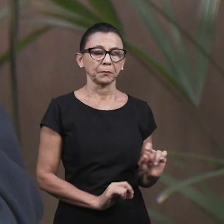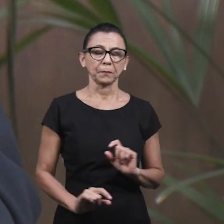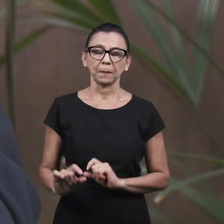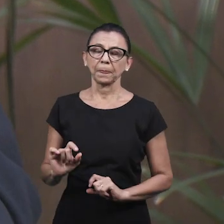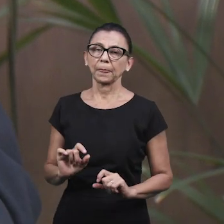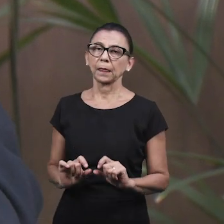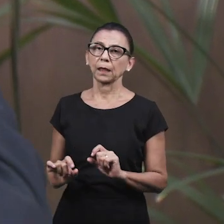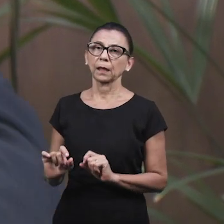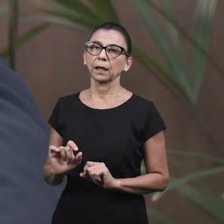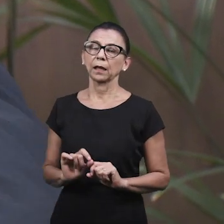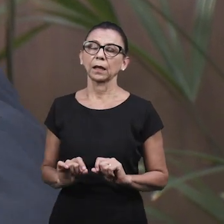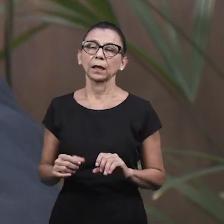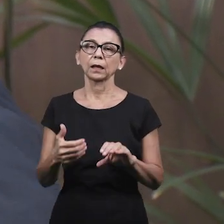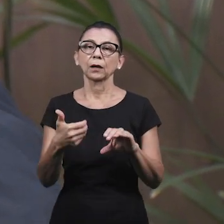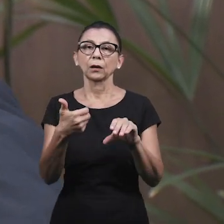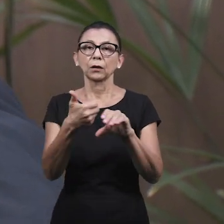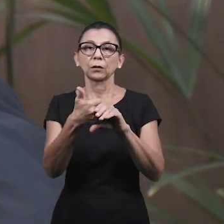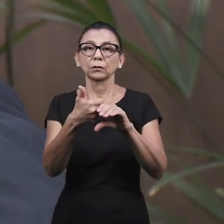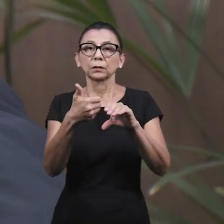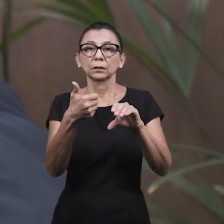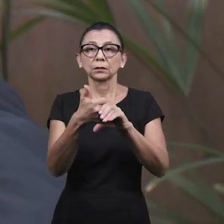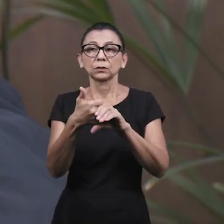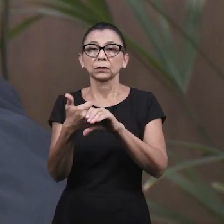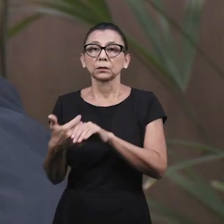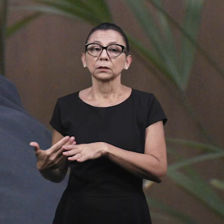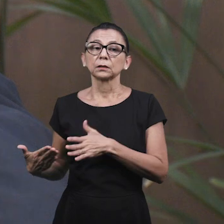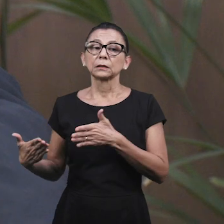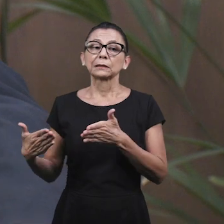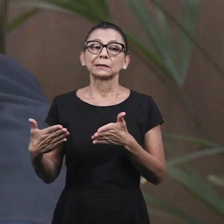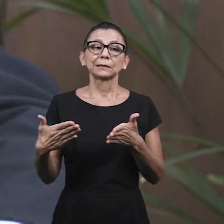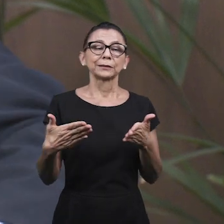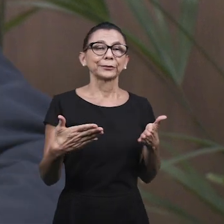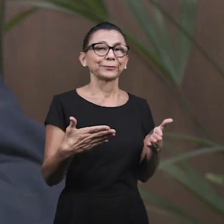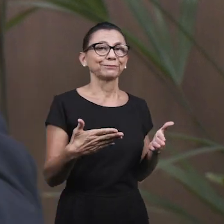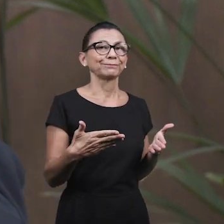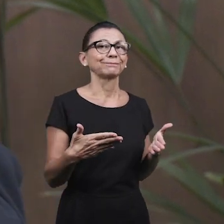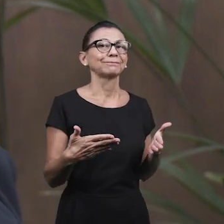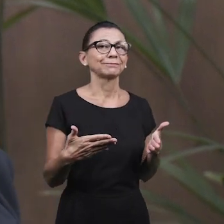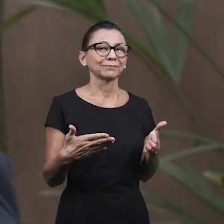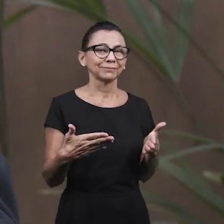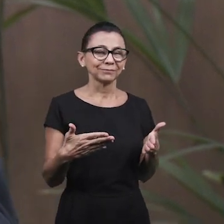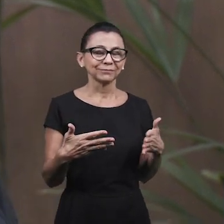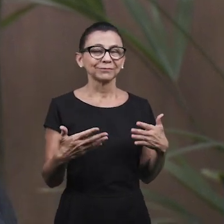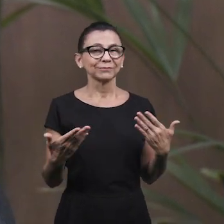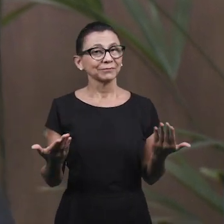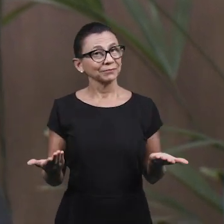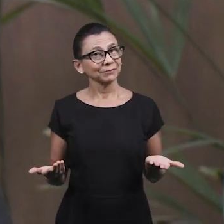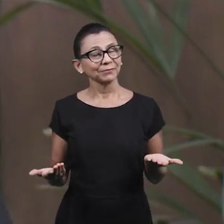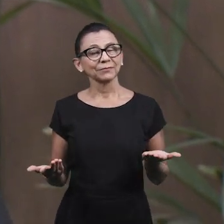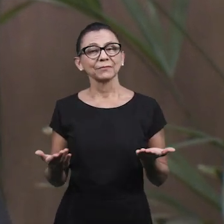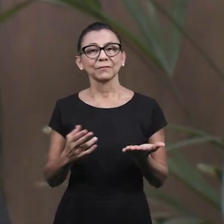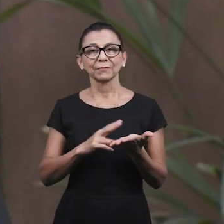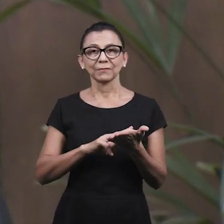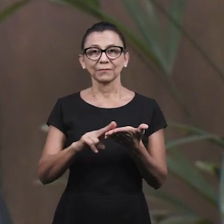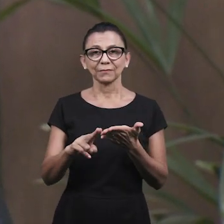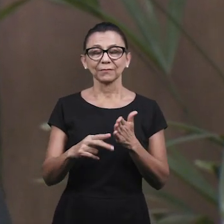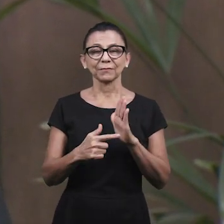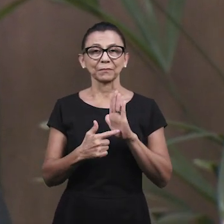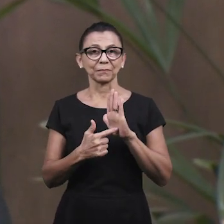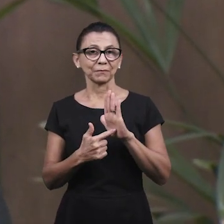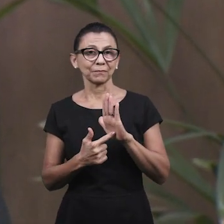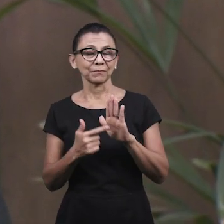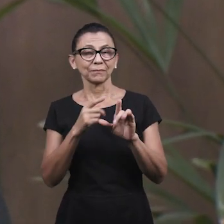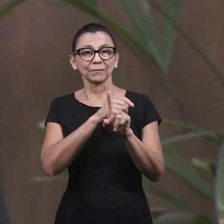o cristianismo, esse aqui foi o grande desvio do cristianismo, por isso que profeticamente nas cartas é chamado